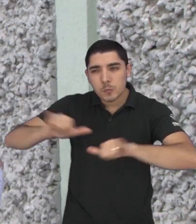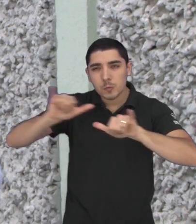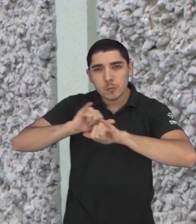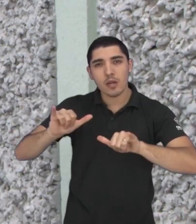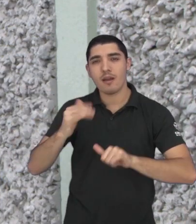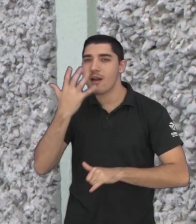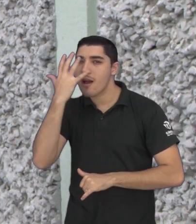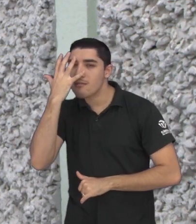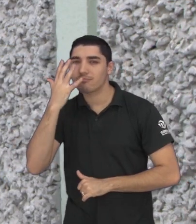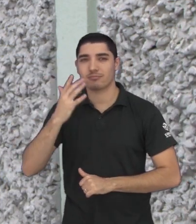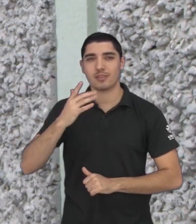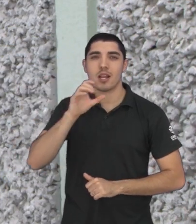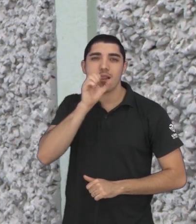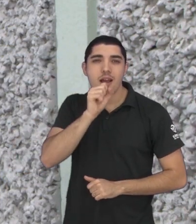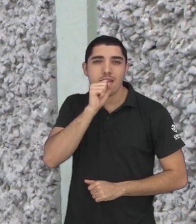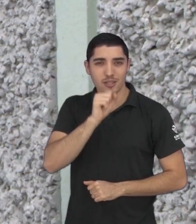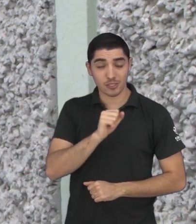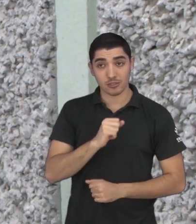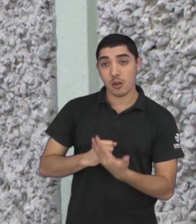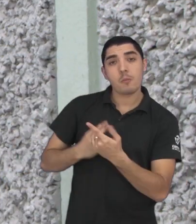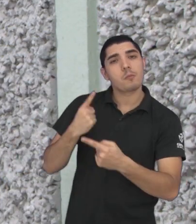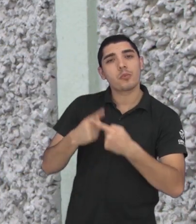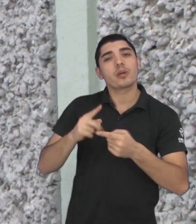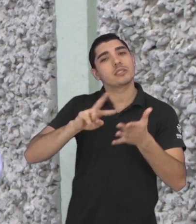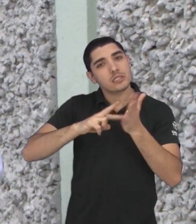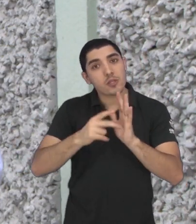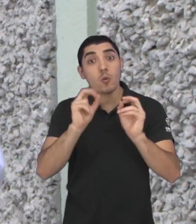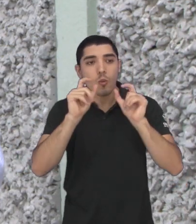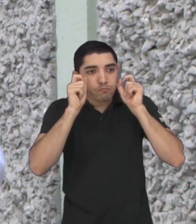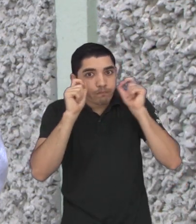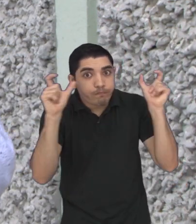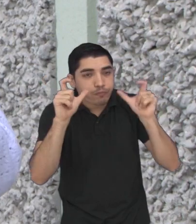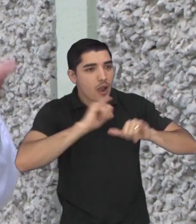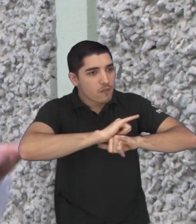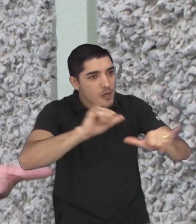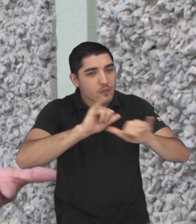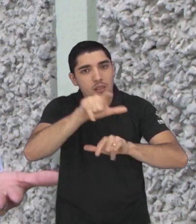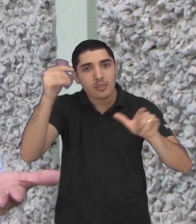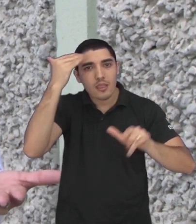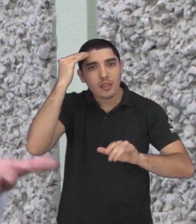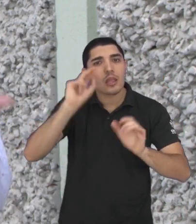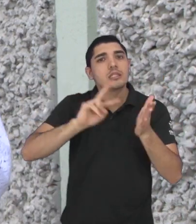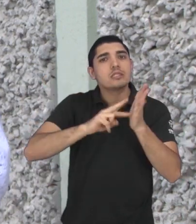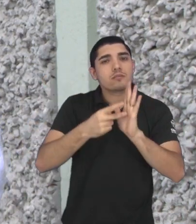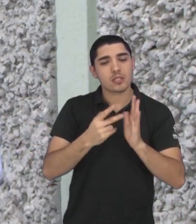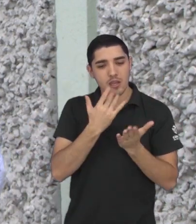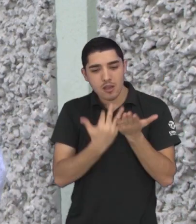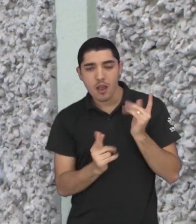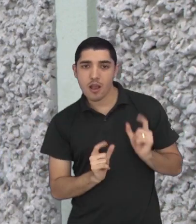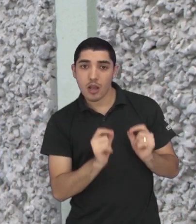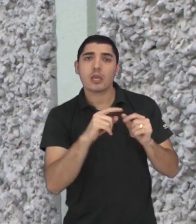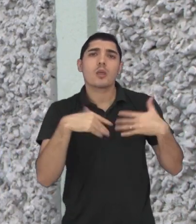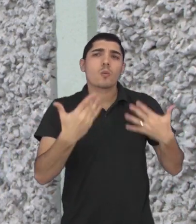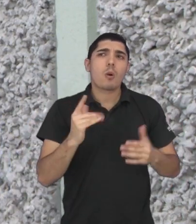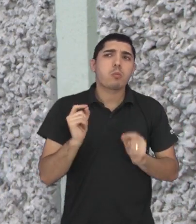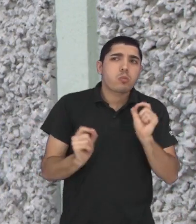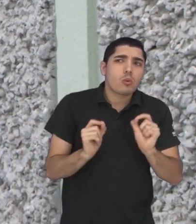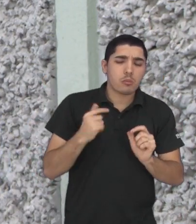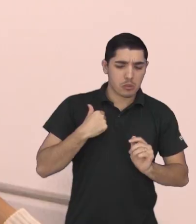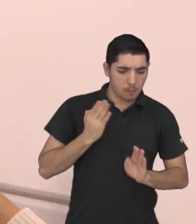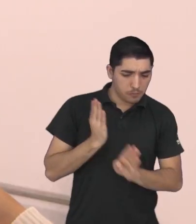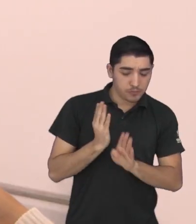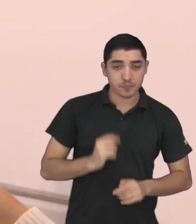Demétrios. Há mais de 20 anos, ele fundou uma escola de Hapkido e tem sido exemplo para alunos e para a comunidade. Em